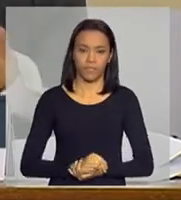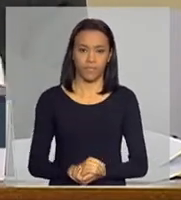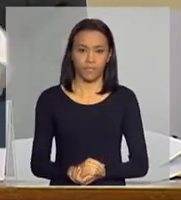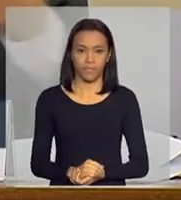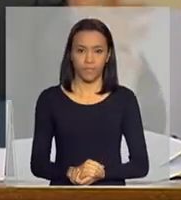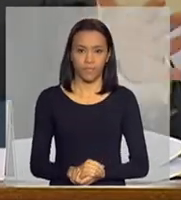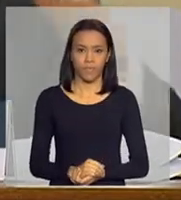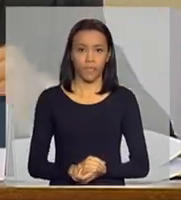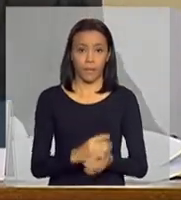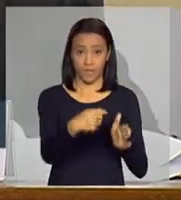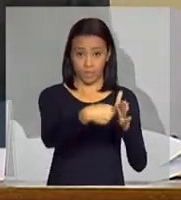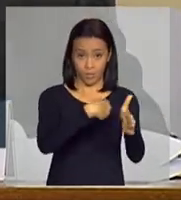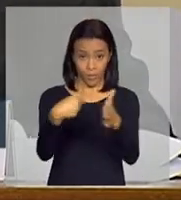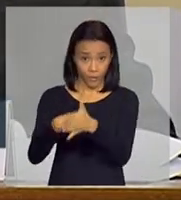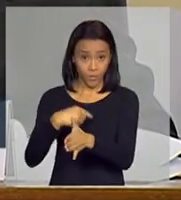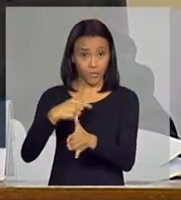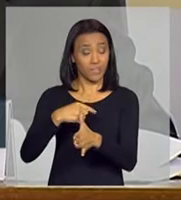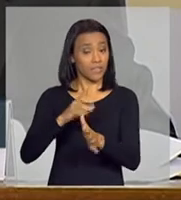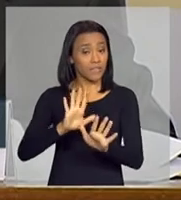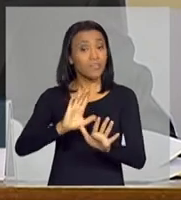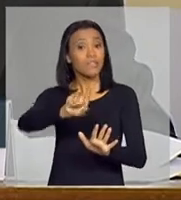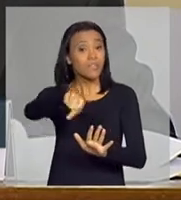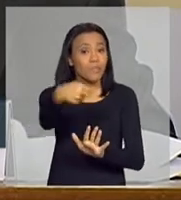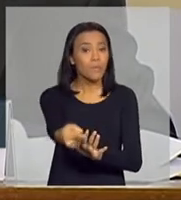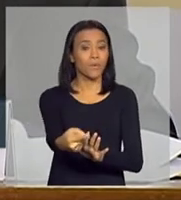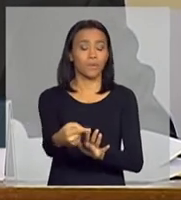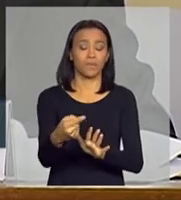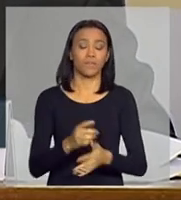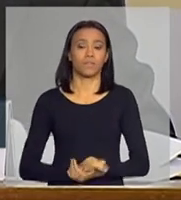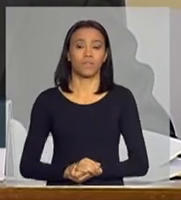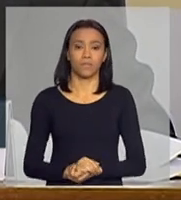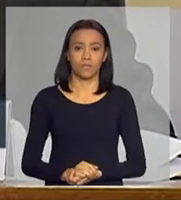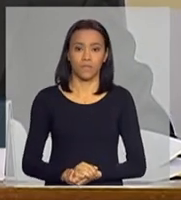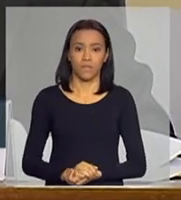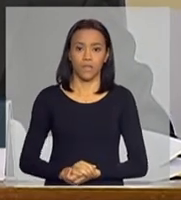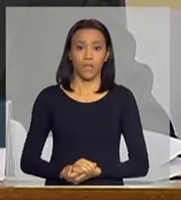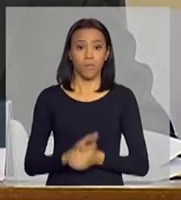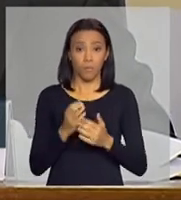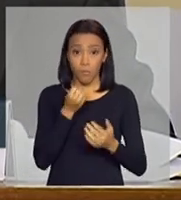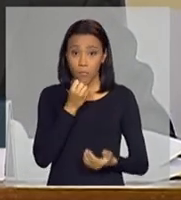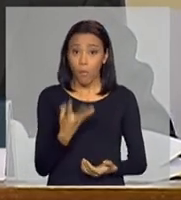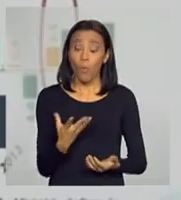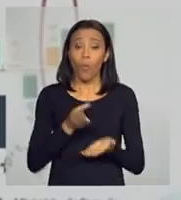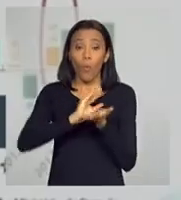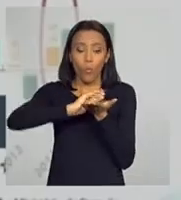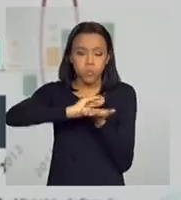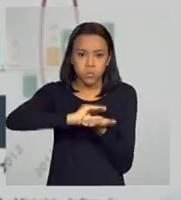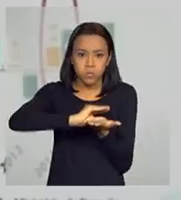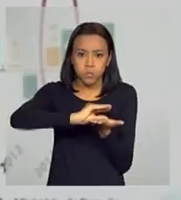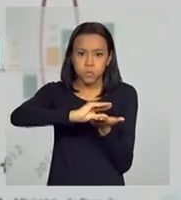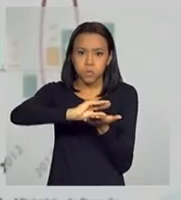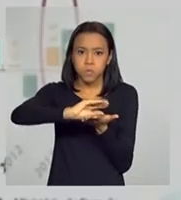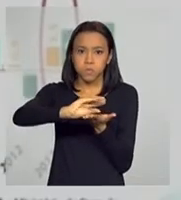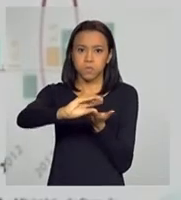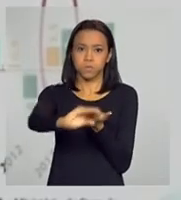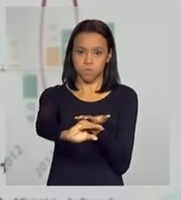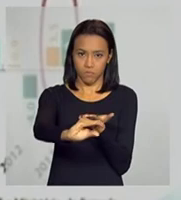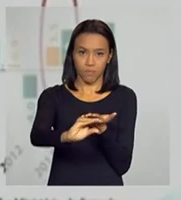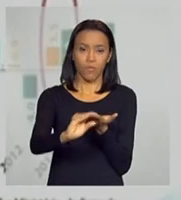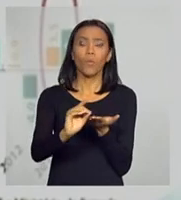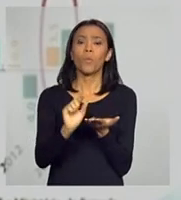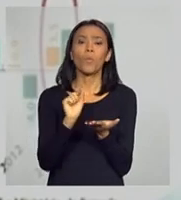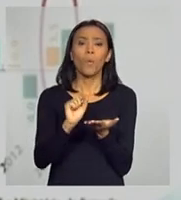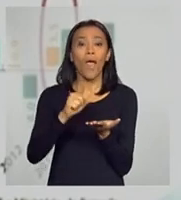e as perguntas serão depois vamos seguir bom o investimento tem sido